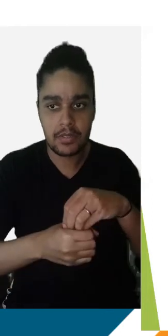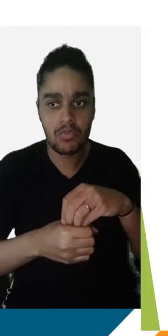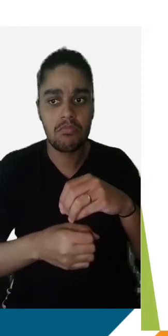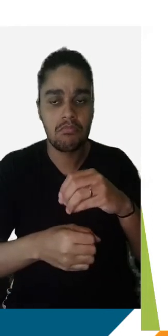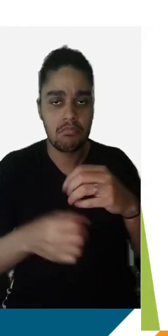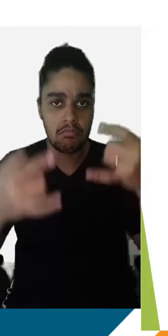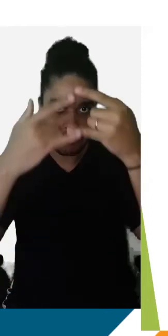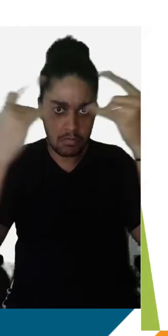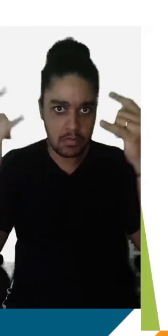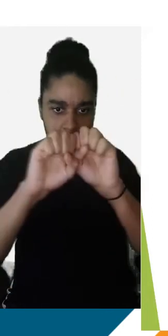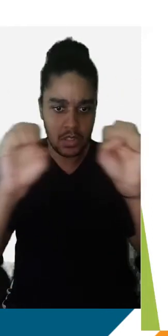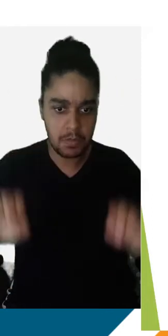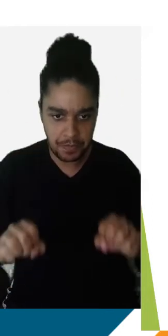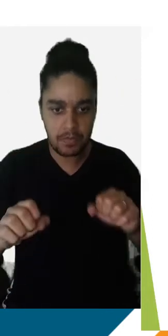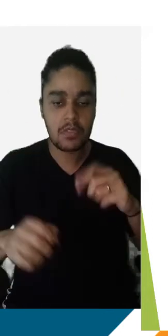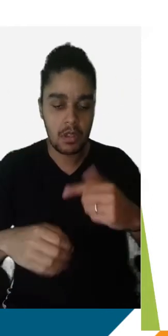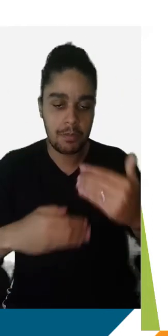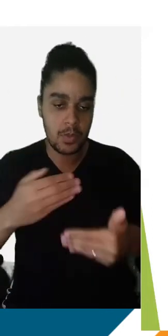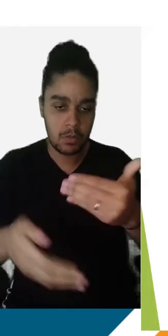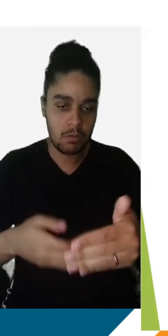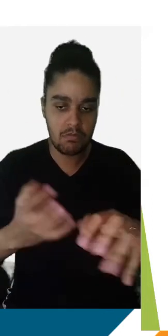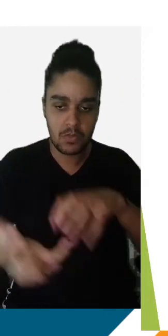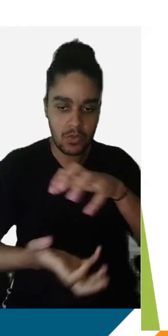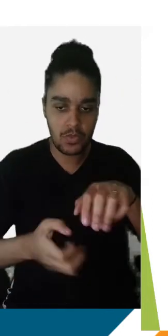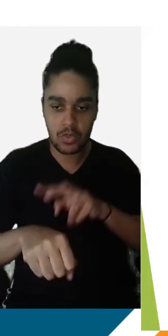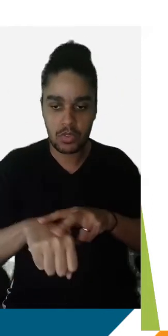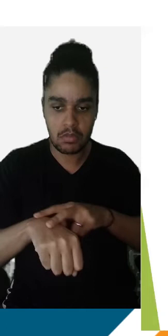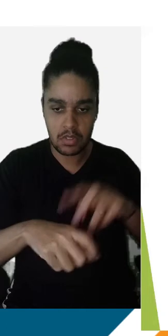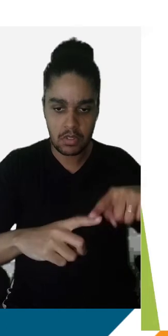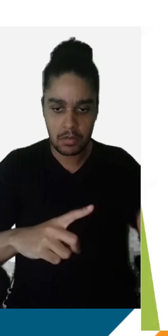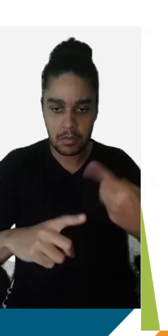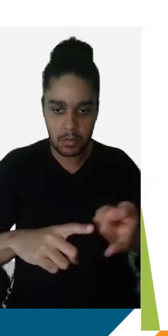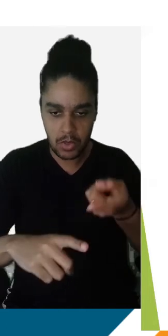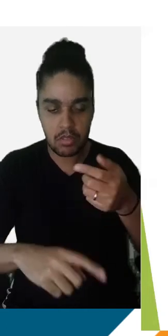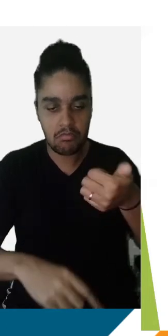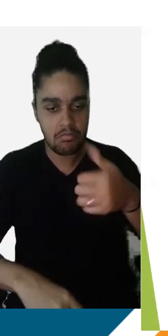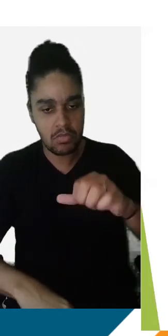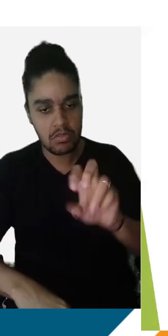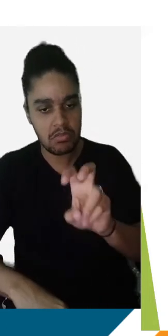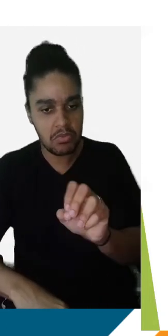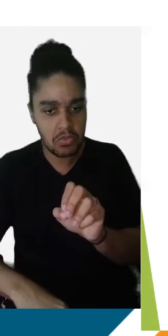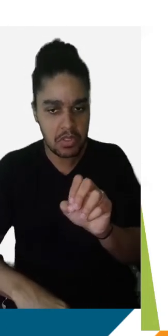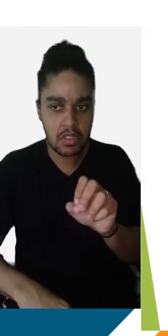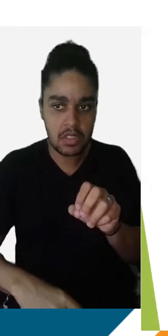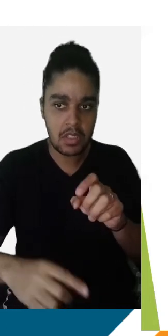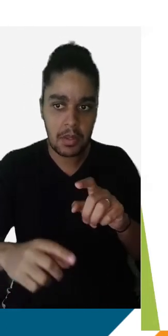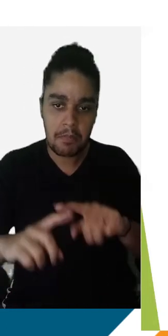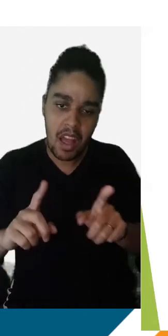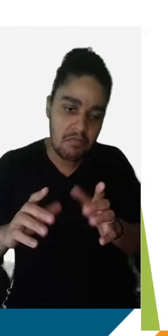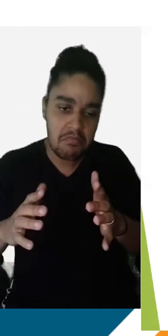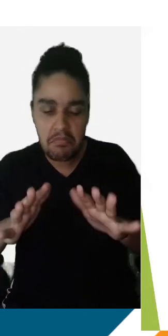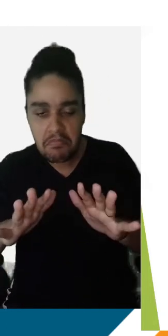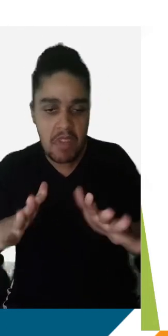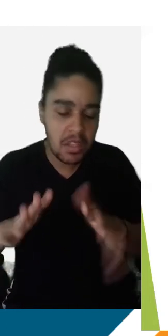aí, né, ao sistema capitalista após esse processo de Revolução Verde, após, né, os anos 50 no mundo e mais